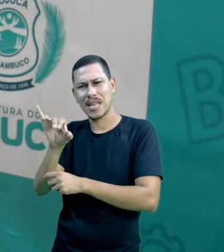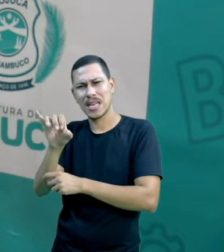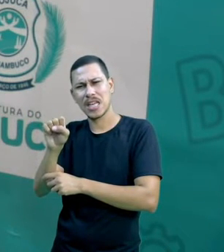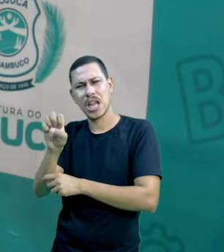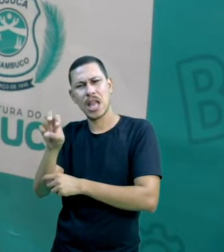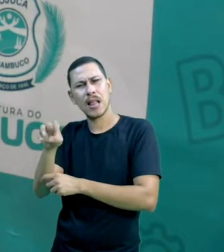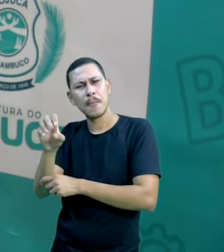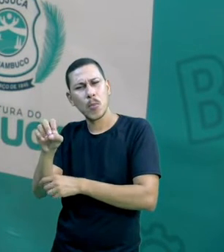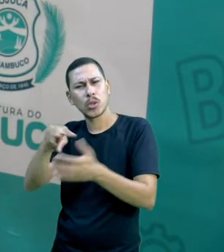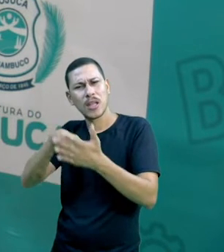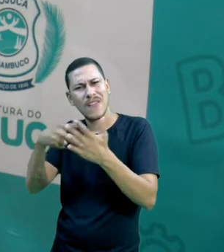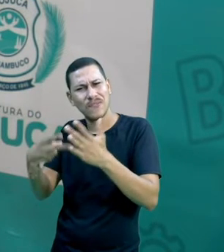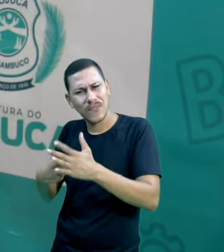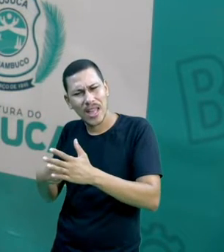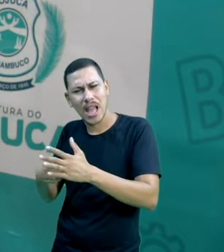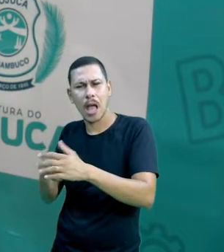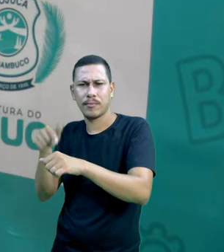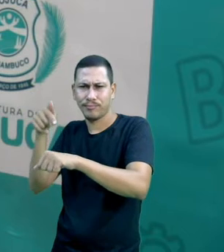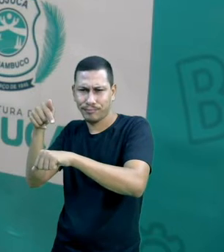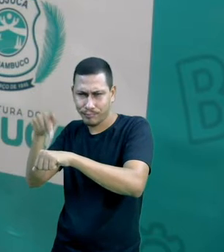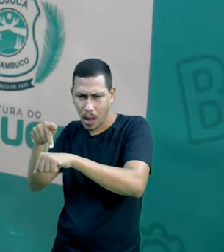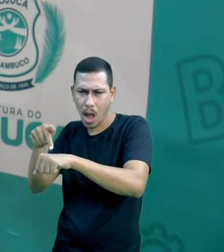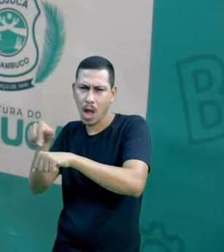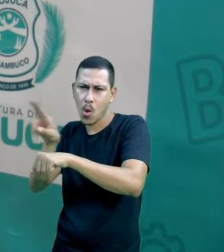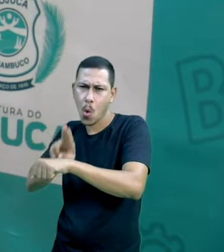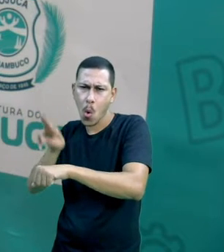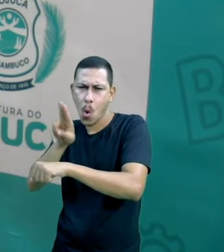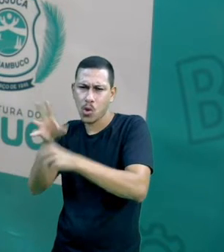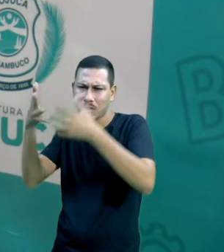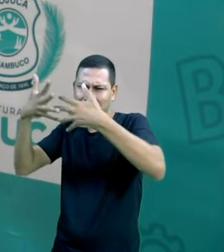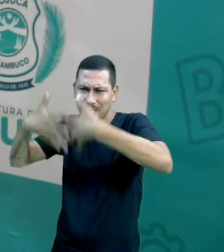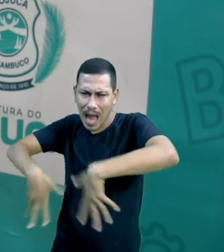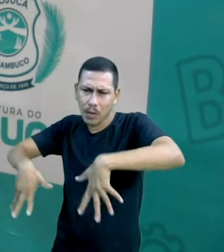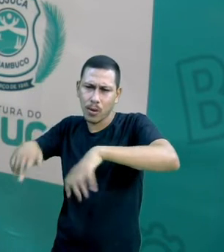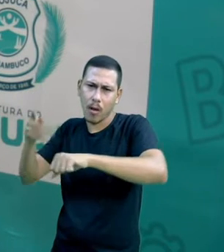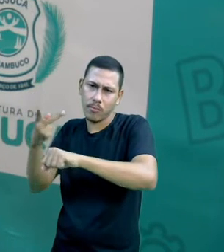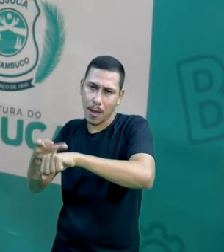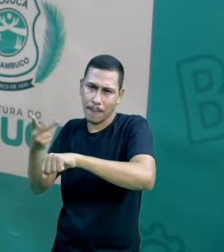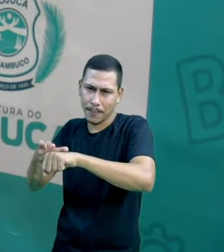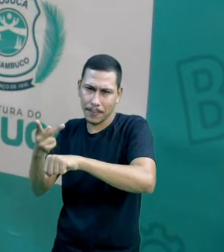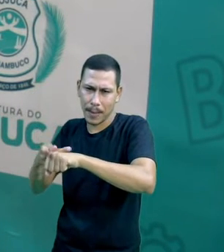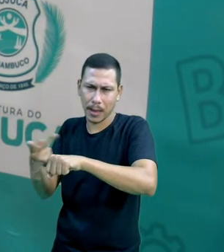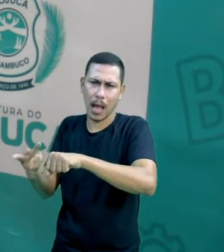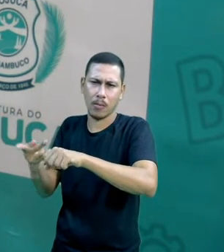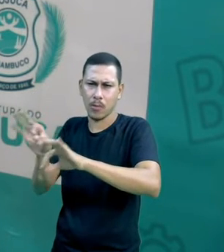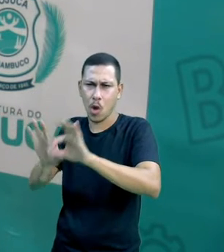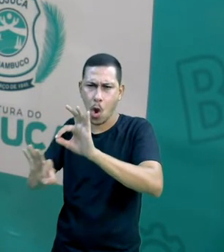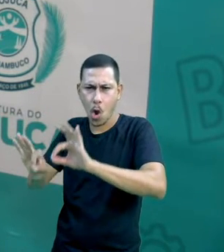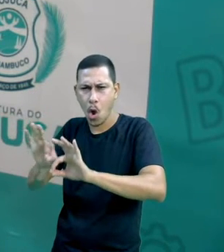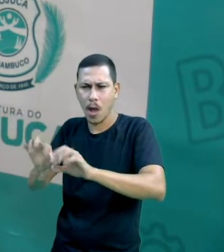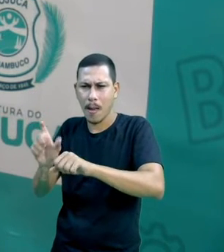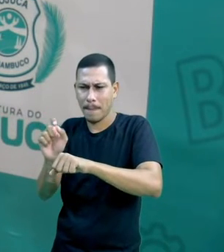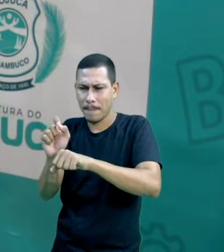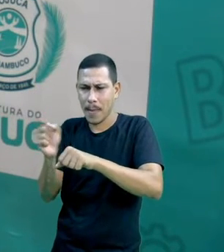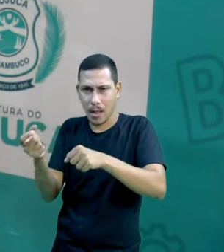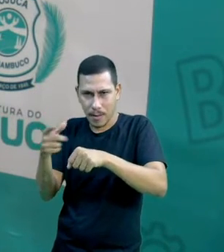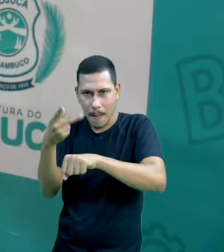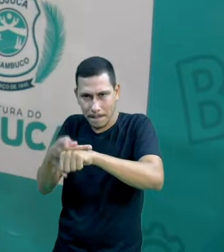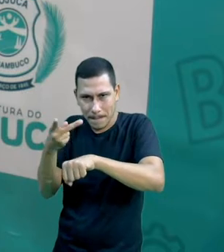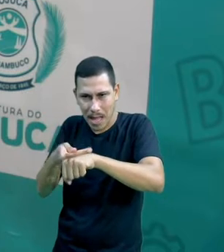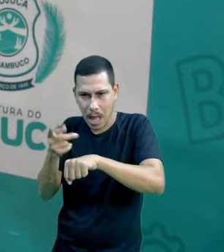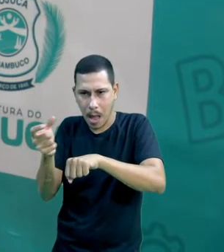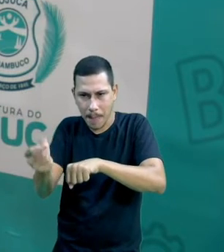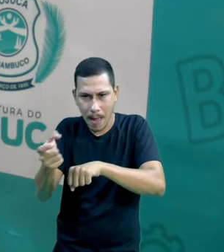desgaste natural da rocha. E com isso, vai formando pequenos grãos daquela rocha, que